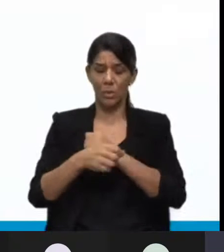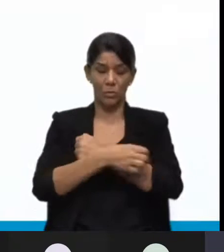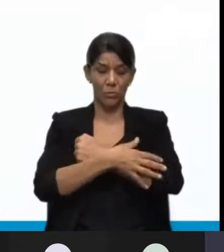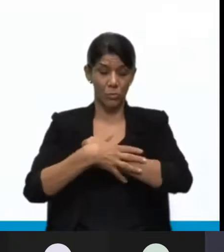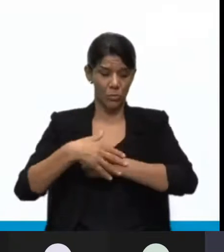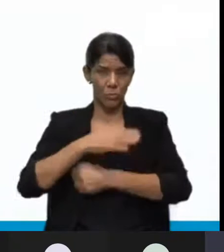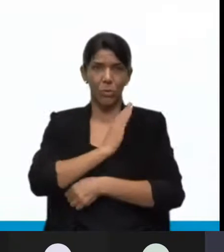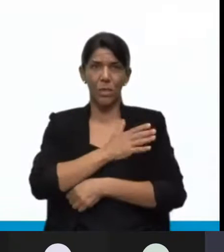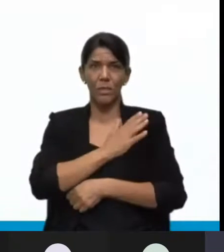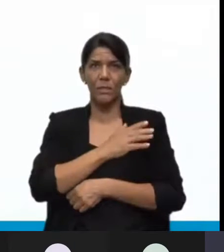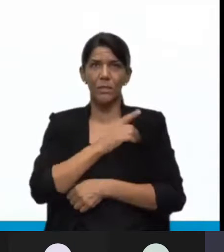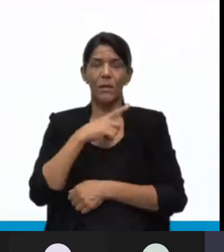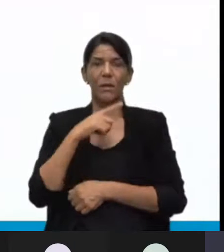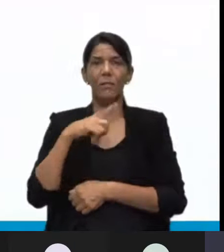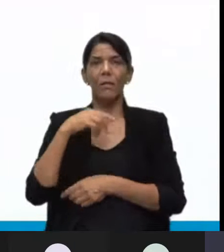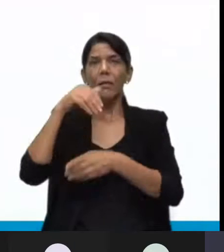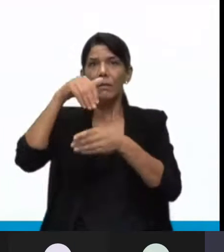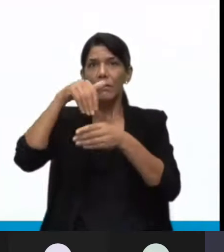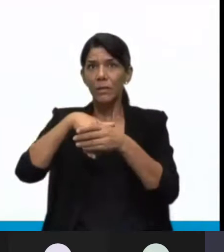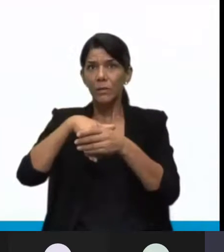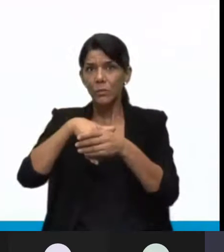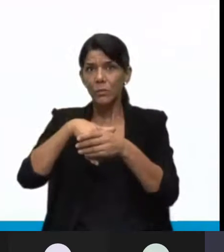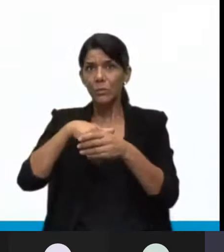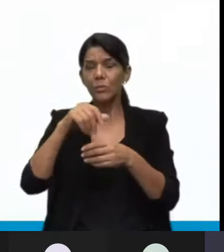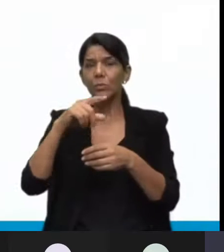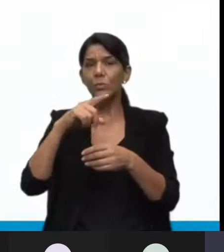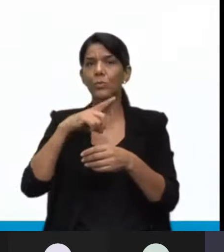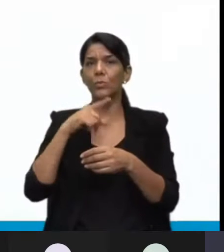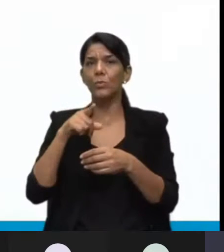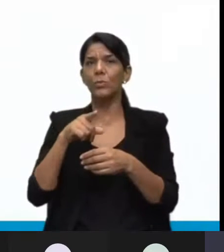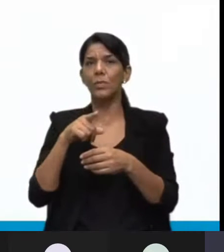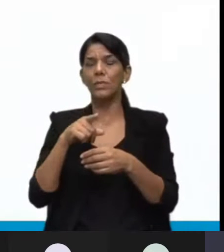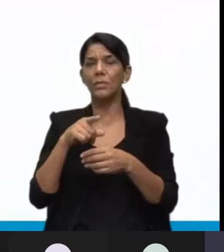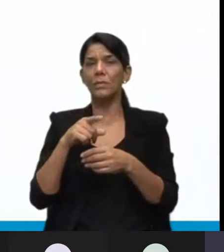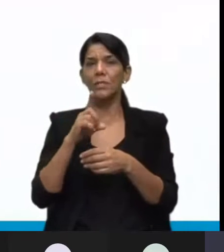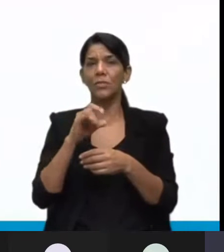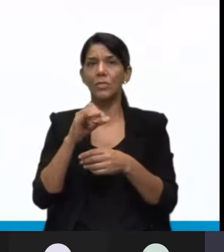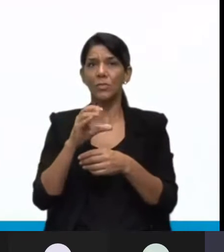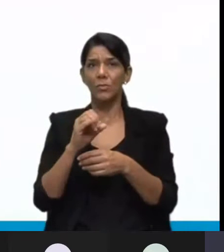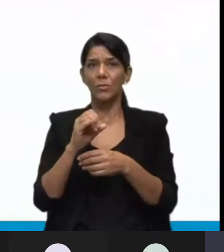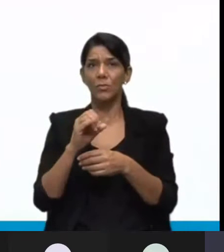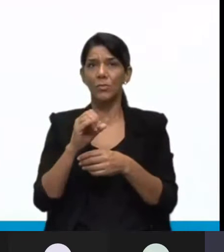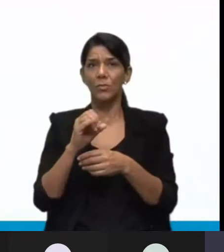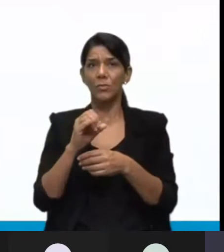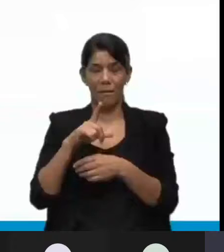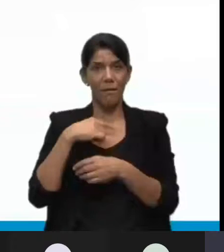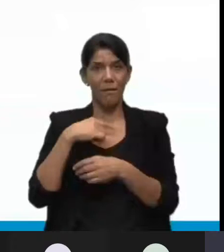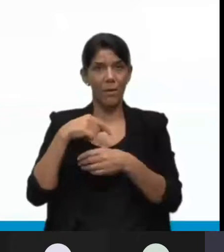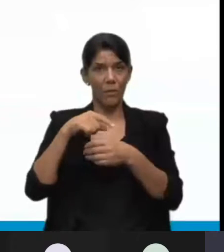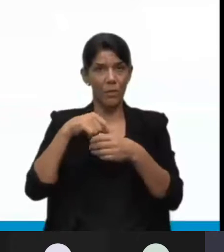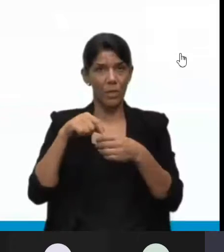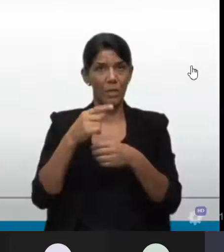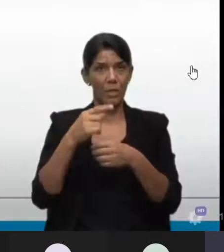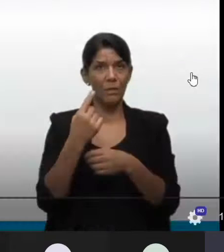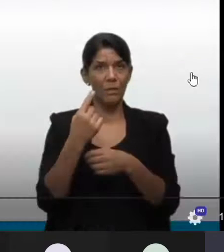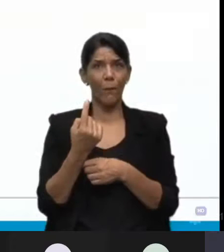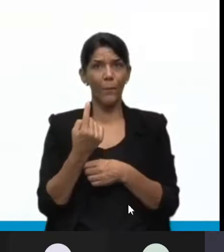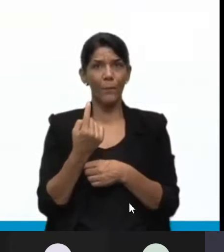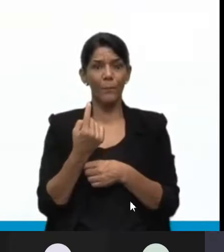músculo cardíaco, é a presença aqui, ó, né? Desses discos intercalares. Então ali eu risquei aqui, eu tenho